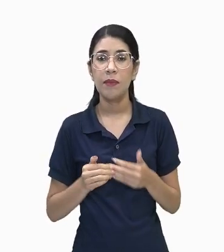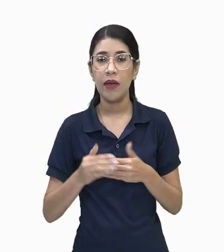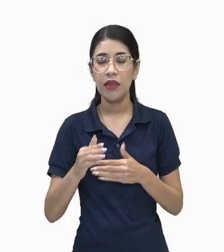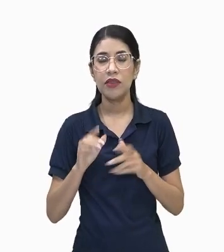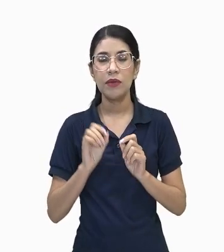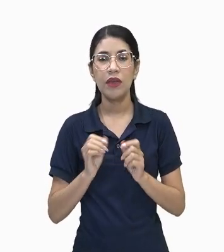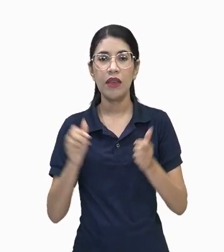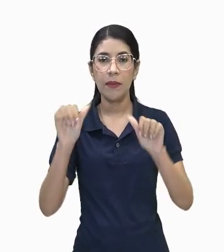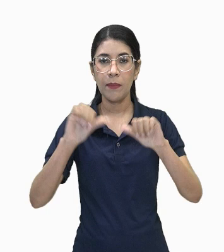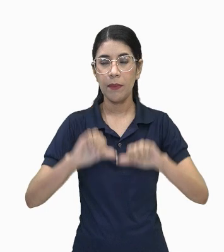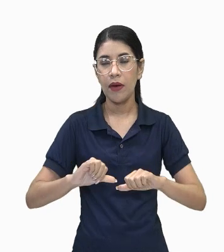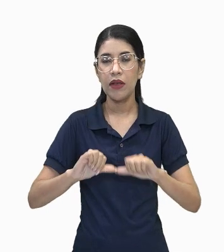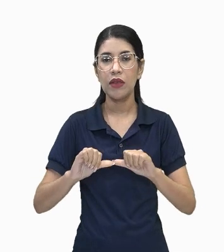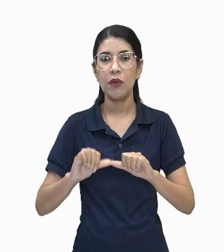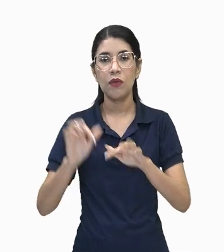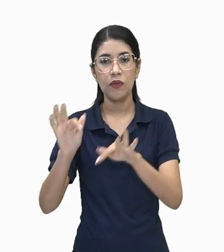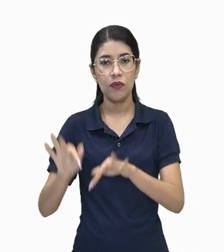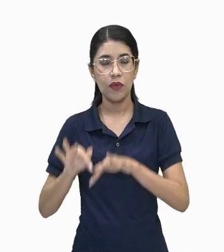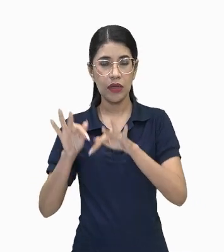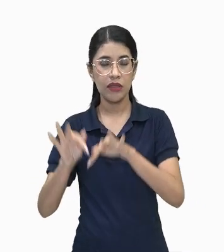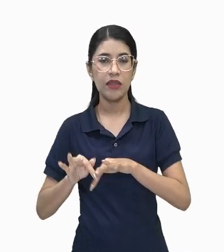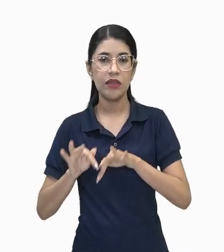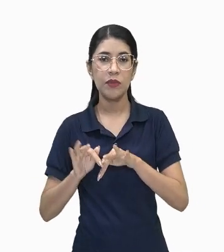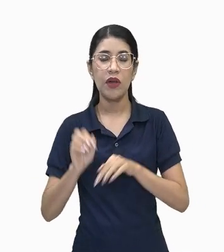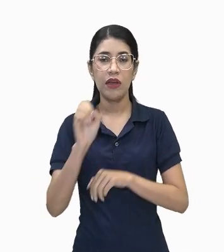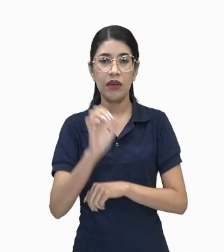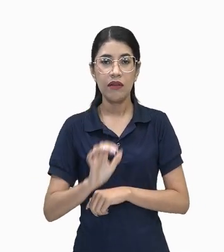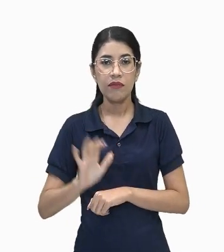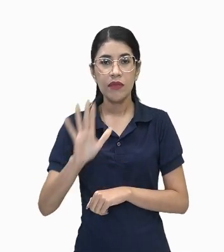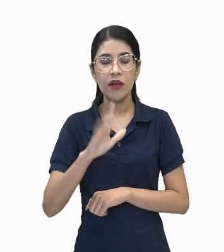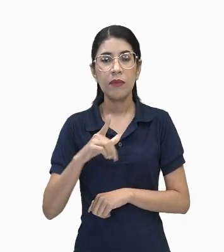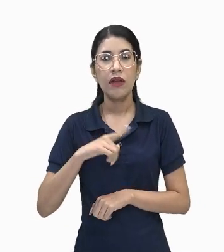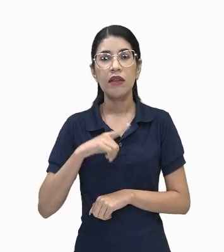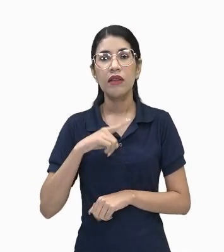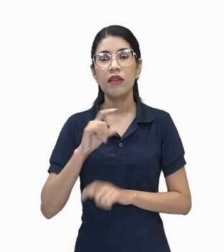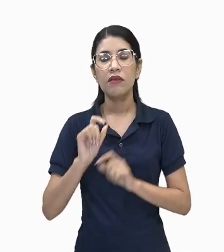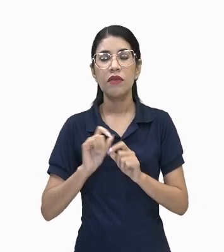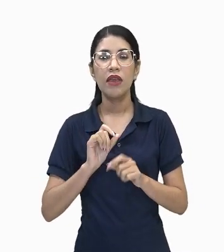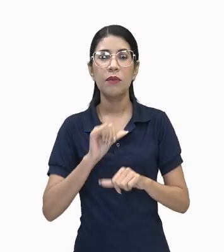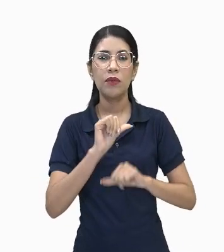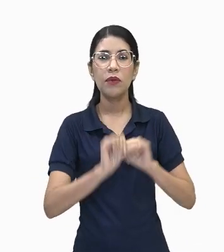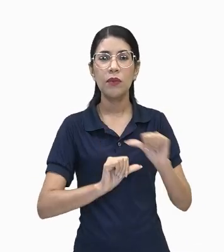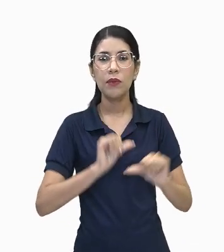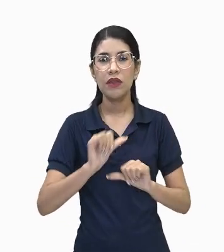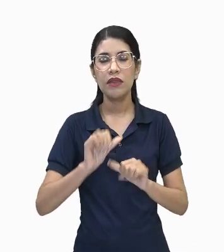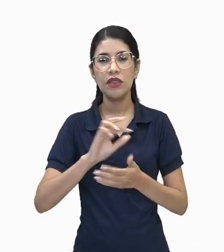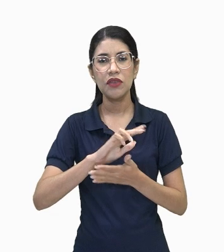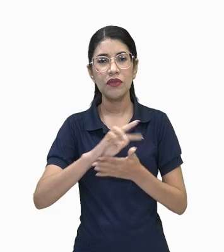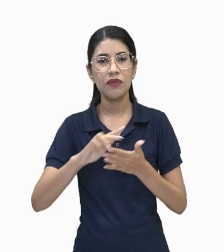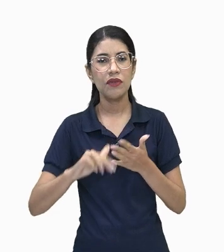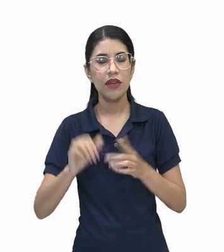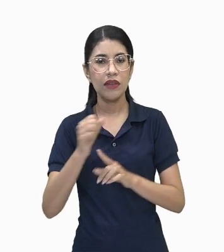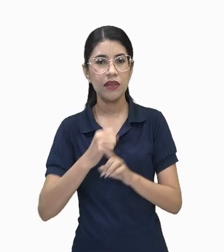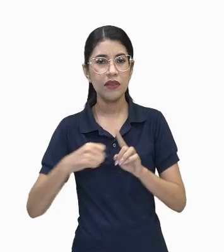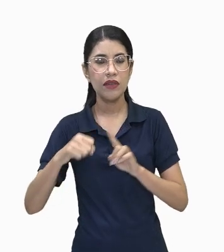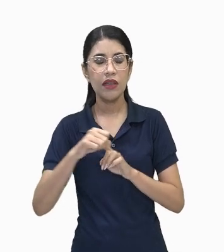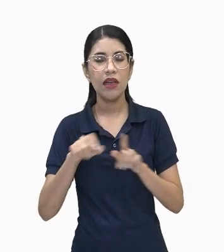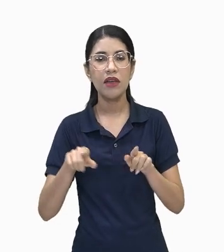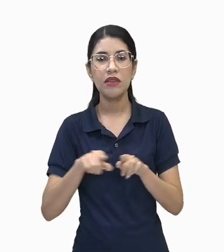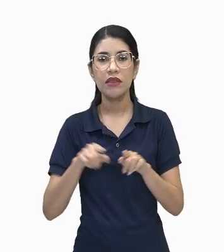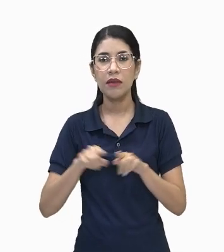sistema feudal, a Europa passou por muitas mudanças sociais e culturais e